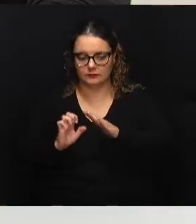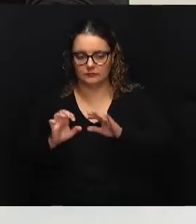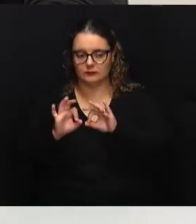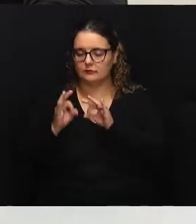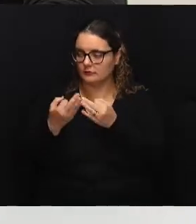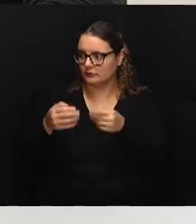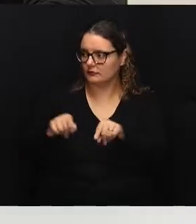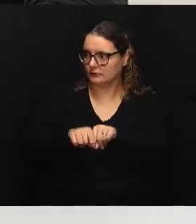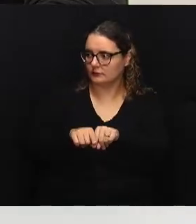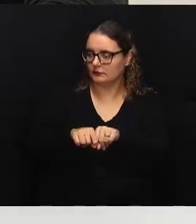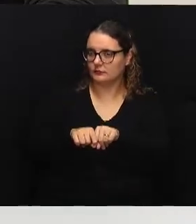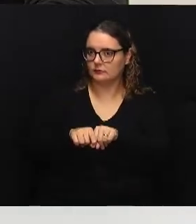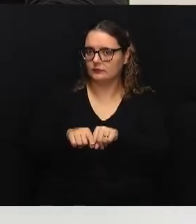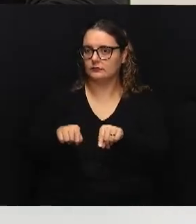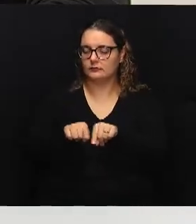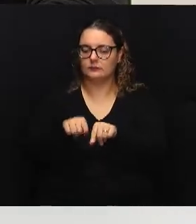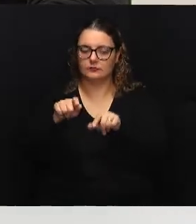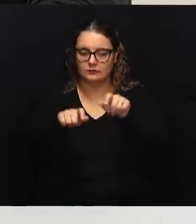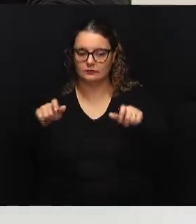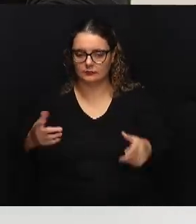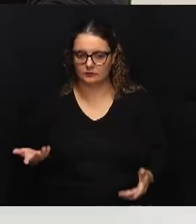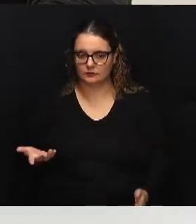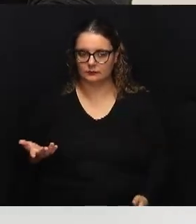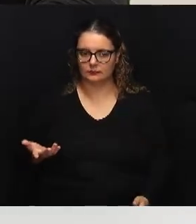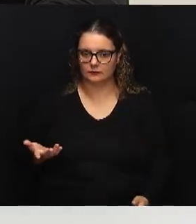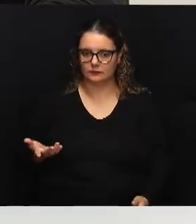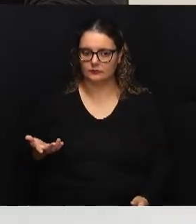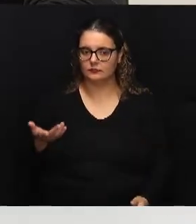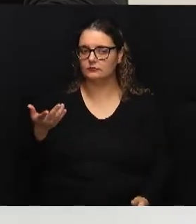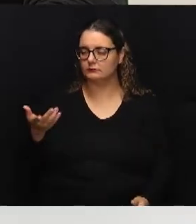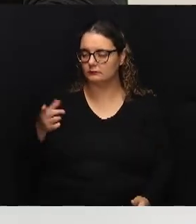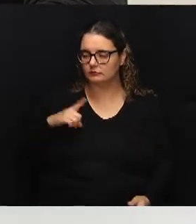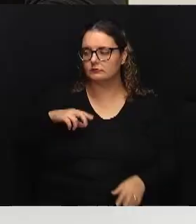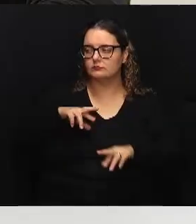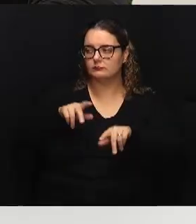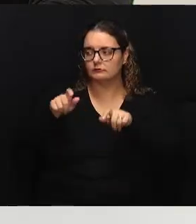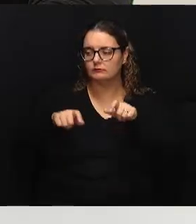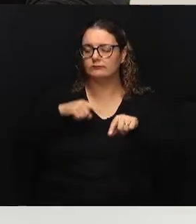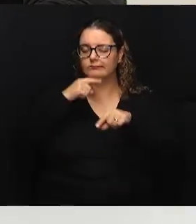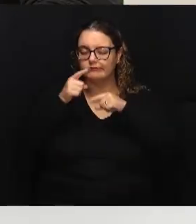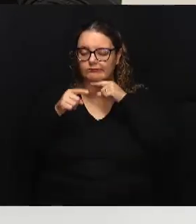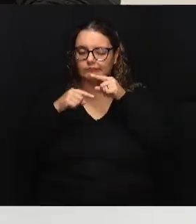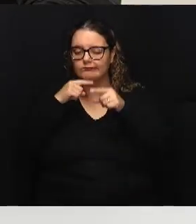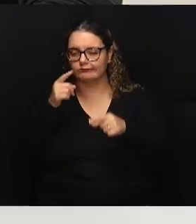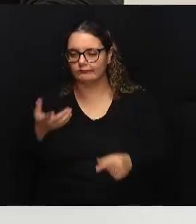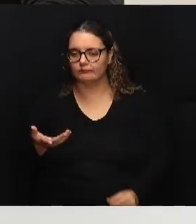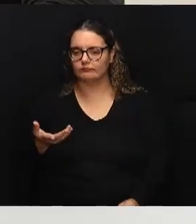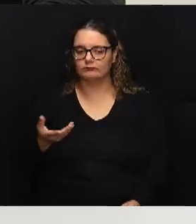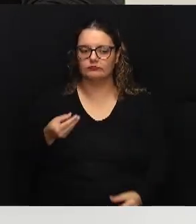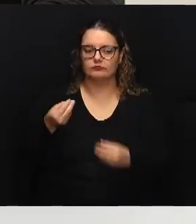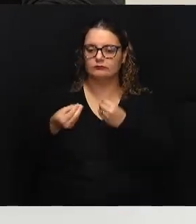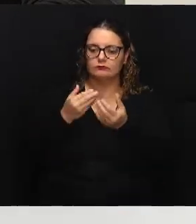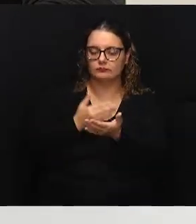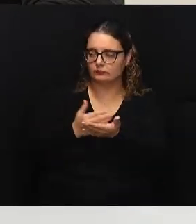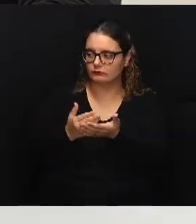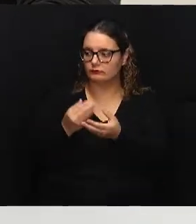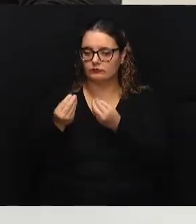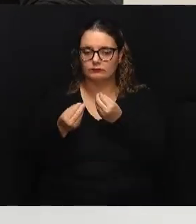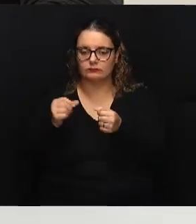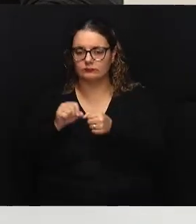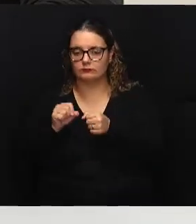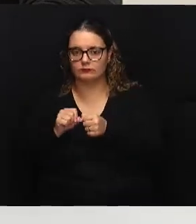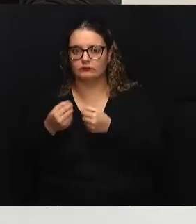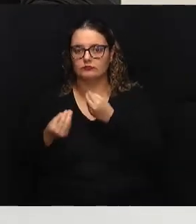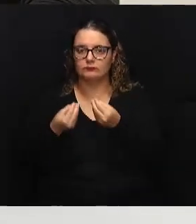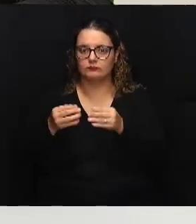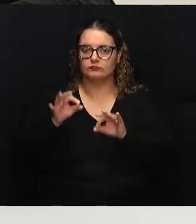família, né? E também para pessoas. Ainda assim, tem muita gente que tem dúvida de por onde começar, como fazer, como organizar